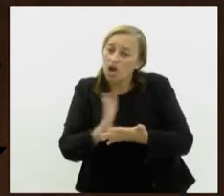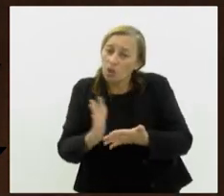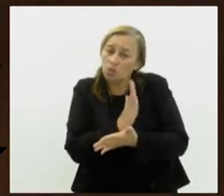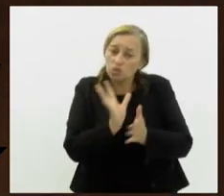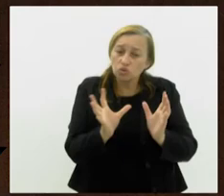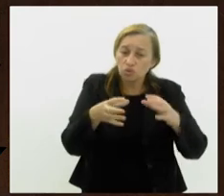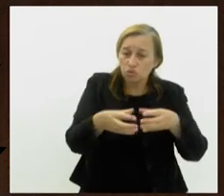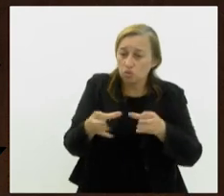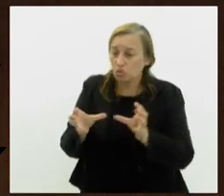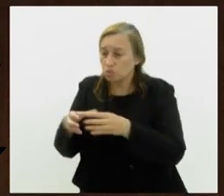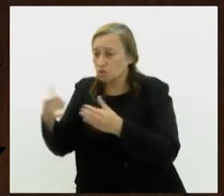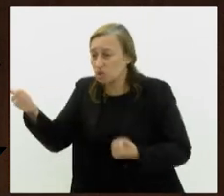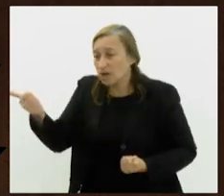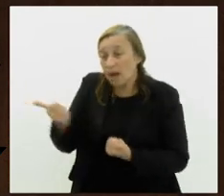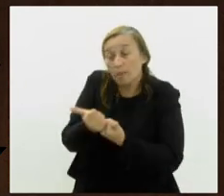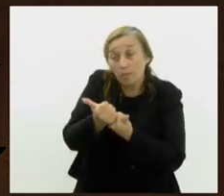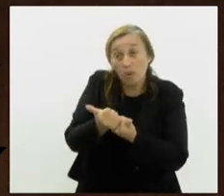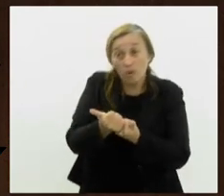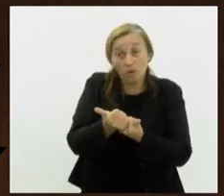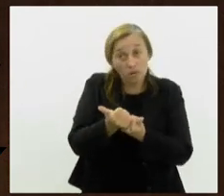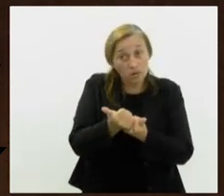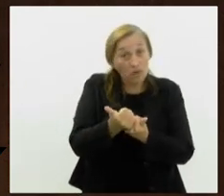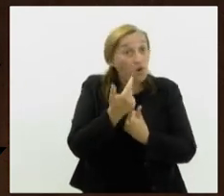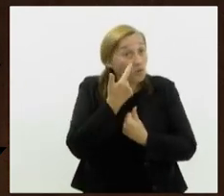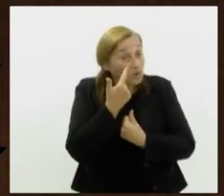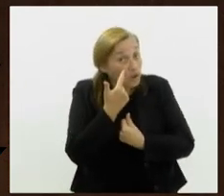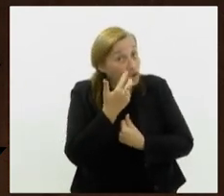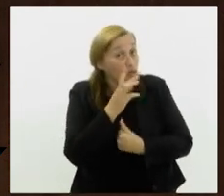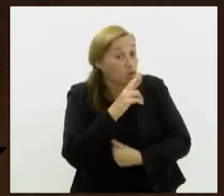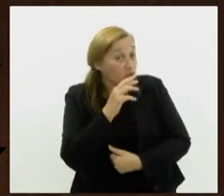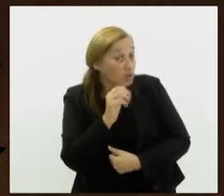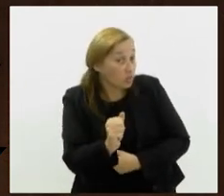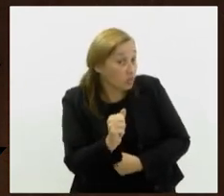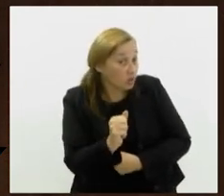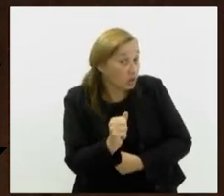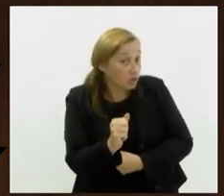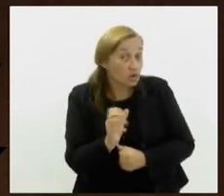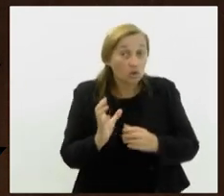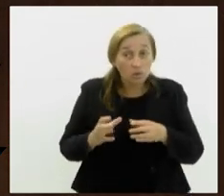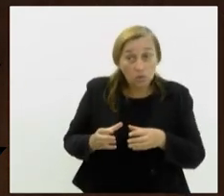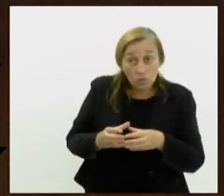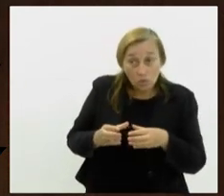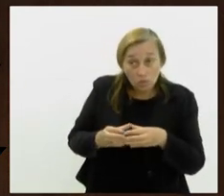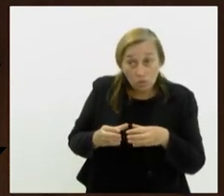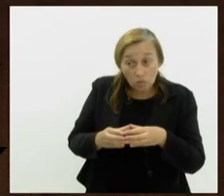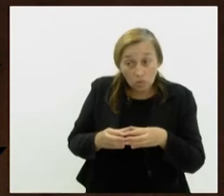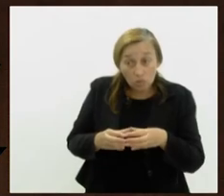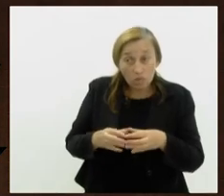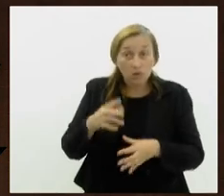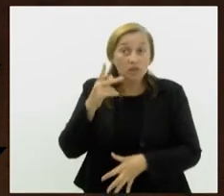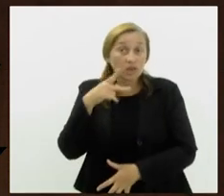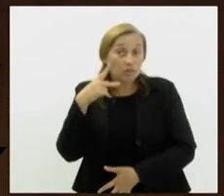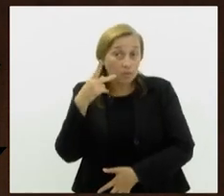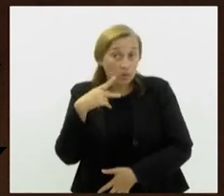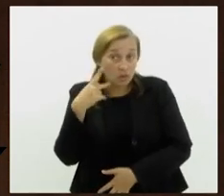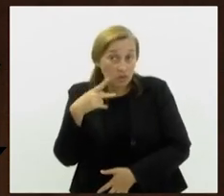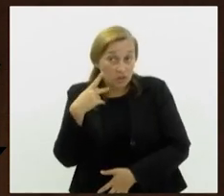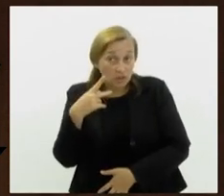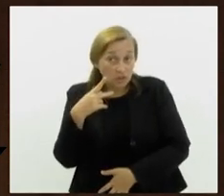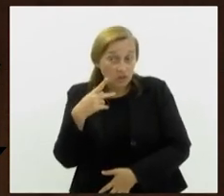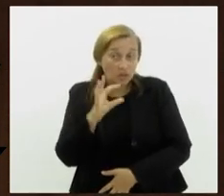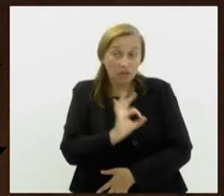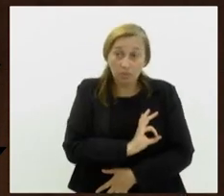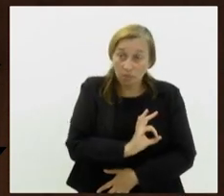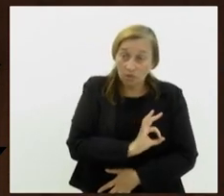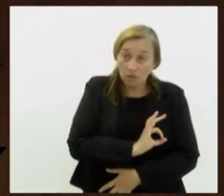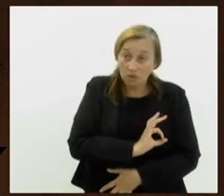minoritários, veja, deputada Amorim, setores minoritários da política, da polícia